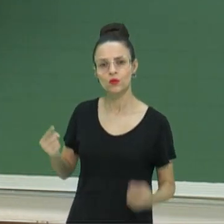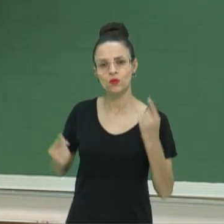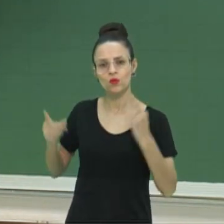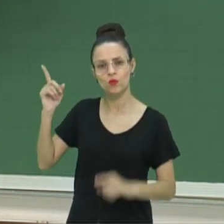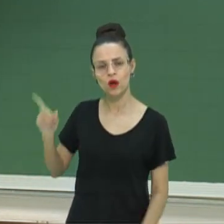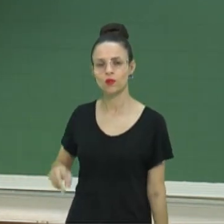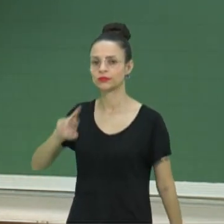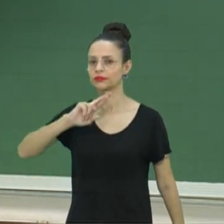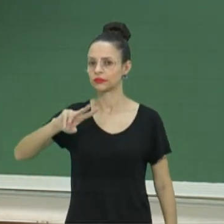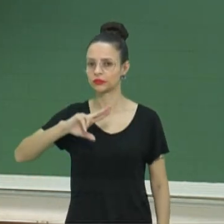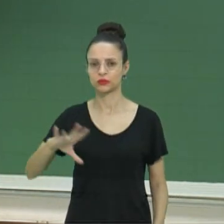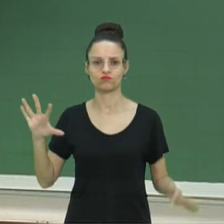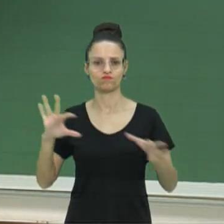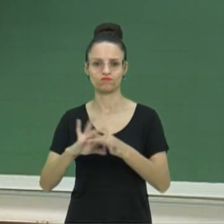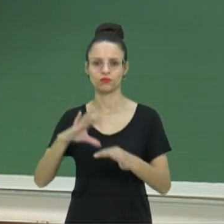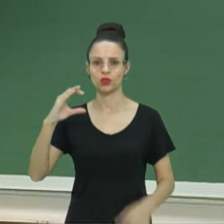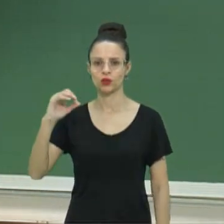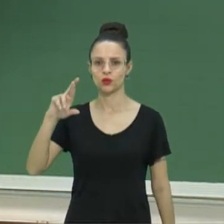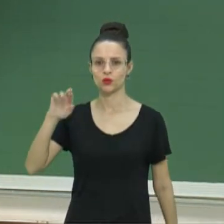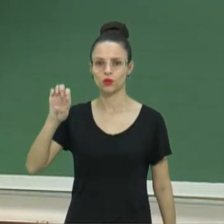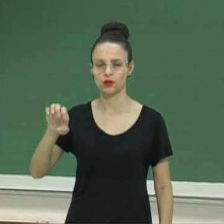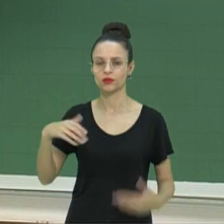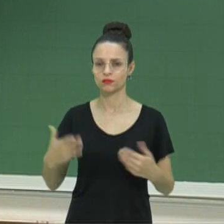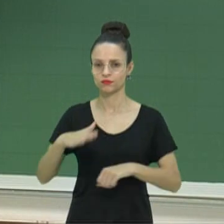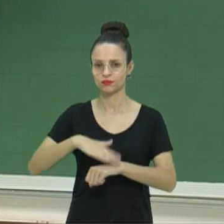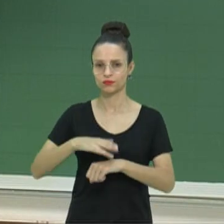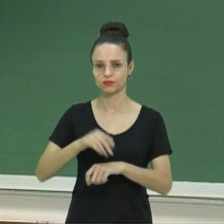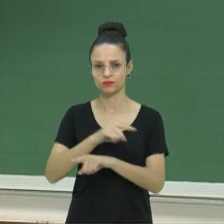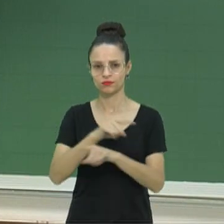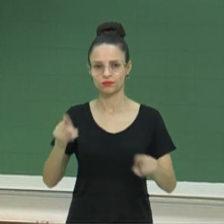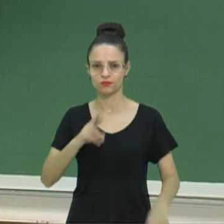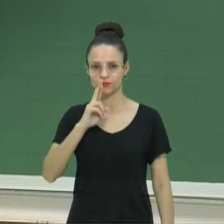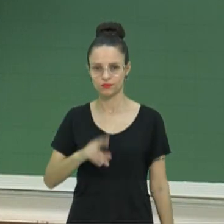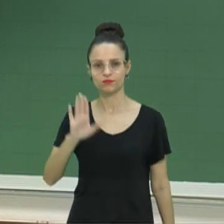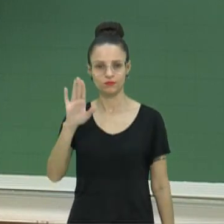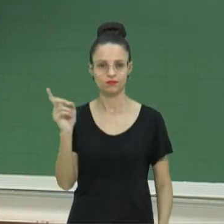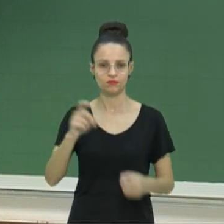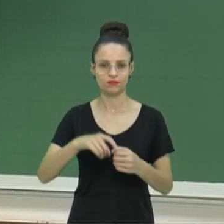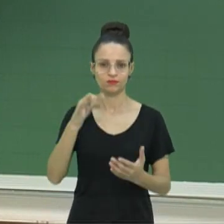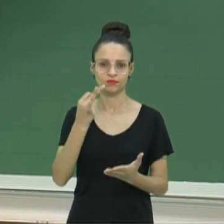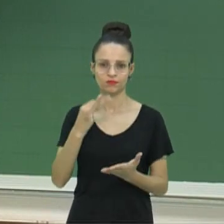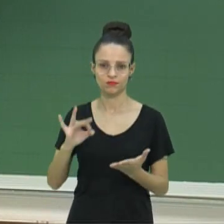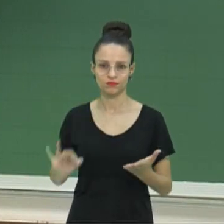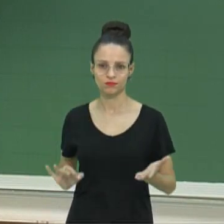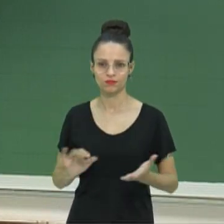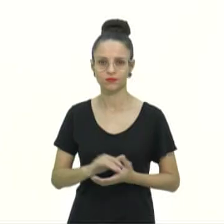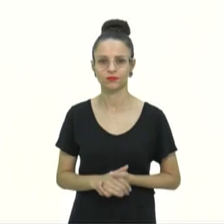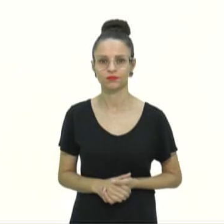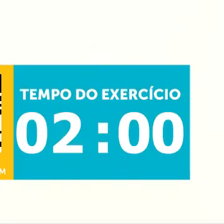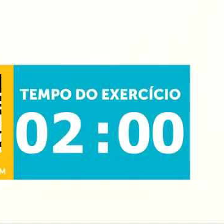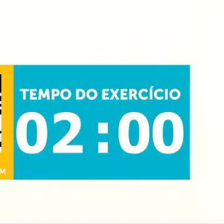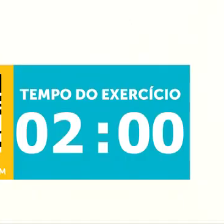desses músculos não faz parte do core? Vocês vão ter um tempinho para realizar essa atividade, né? Já voltamos também com a correção.